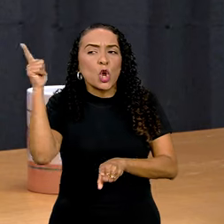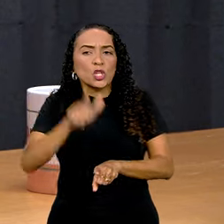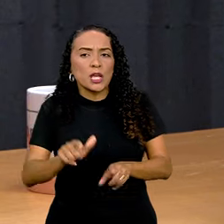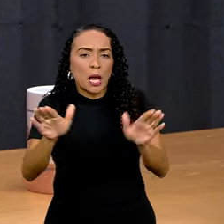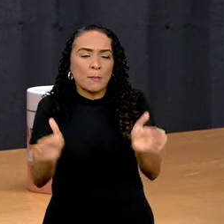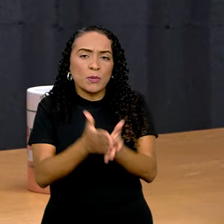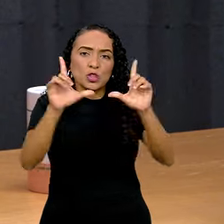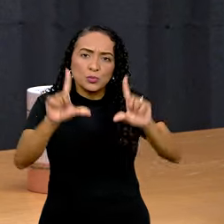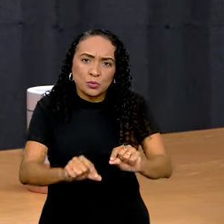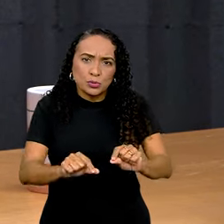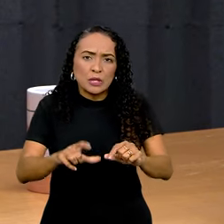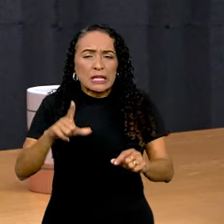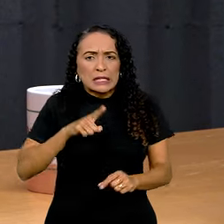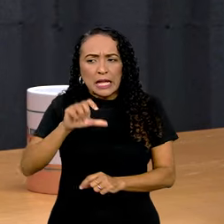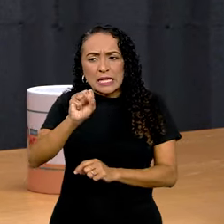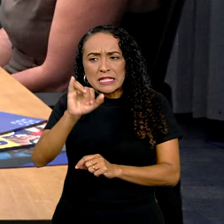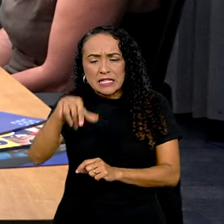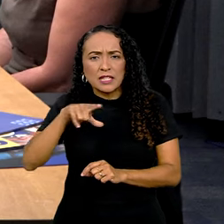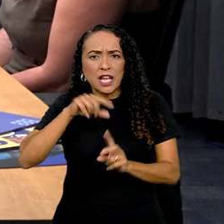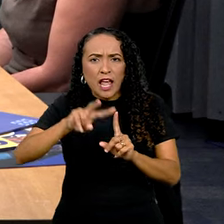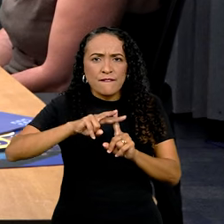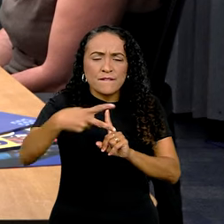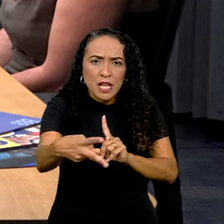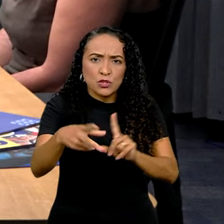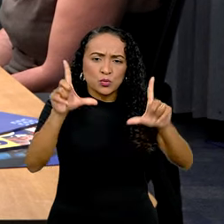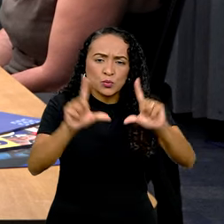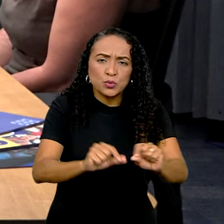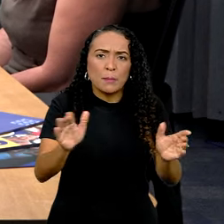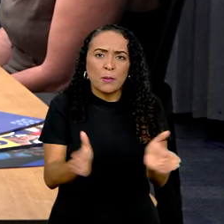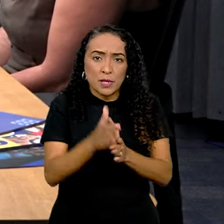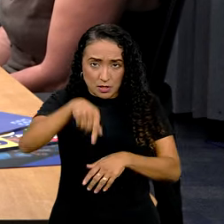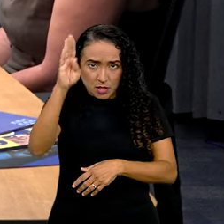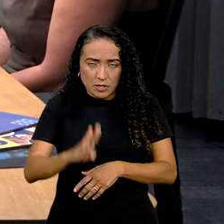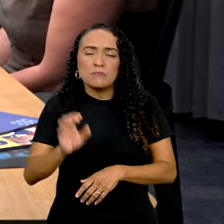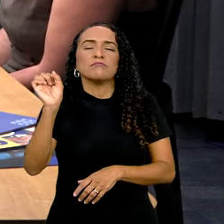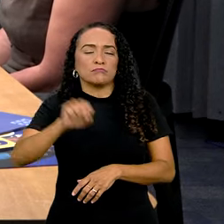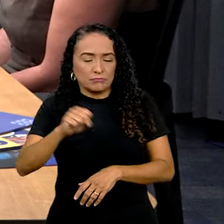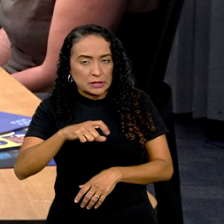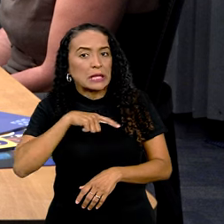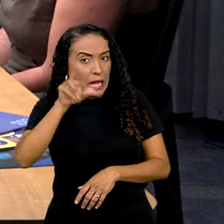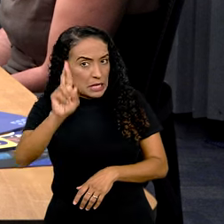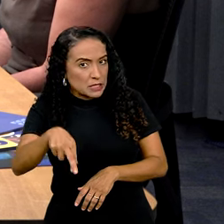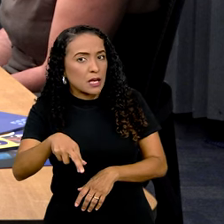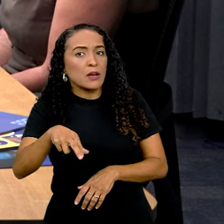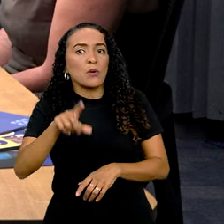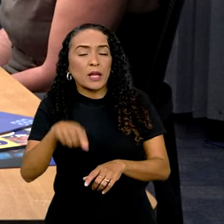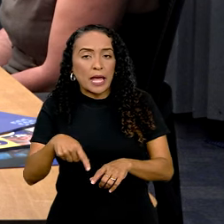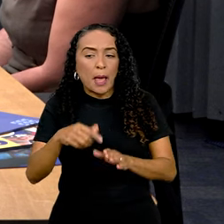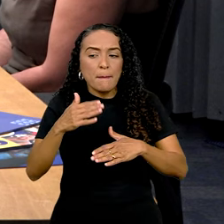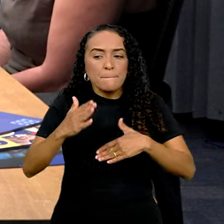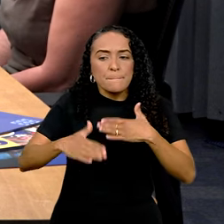reduzir a pobreza ou seja o cisan tem reflexo também na redução da pobreza no Brasil sim você tem razão que